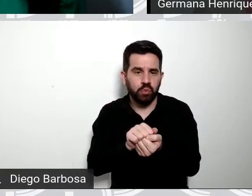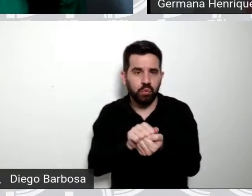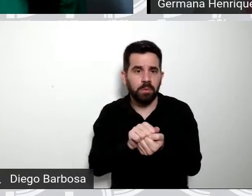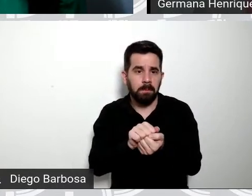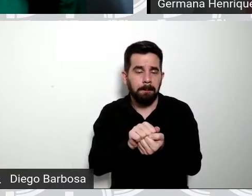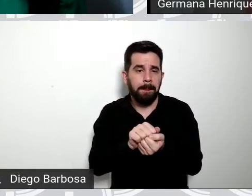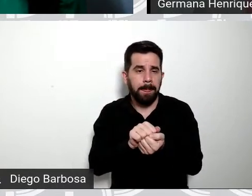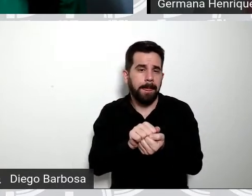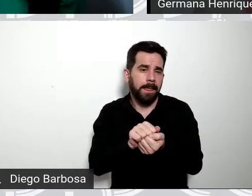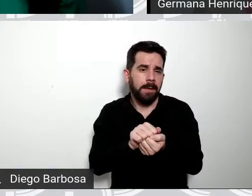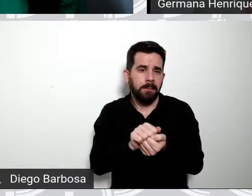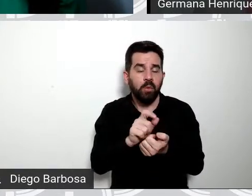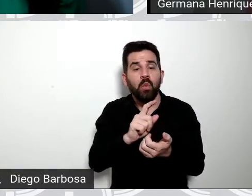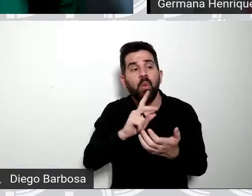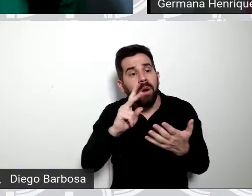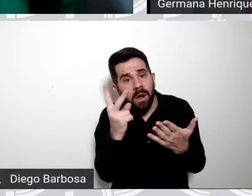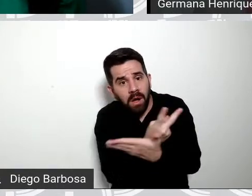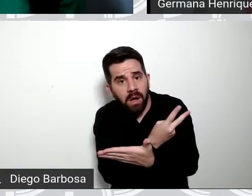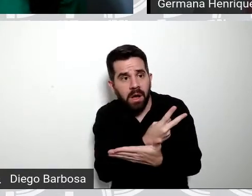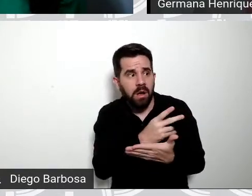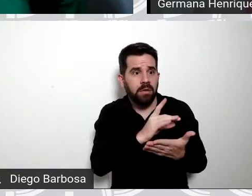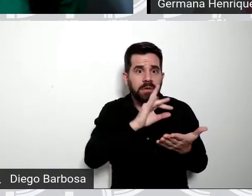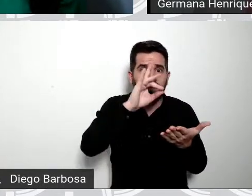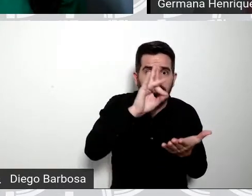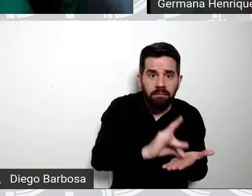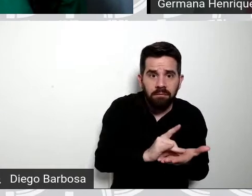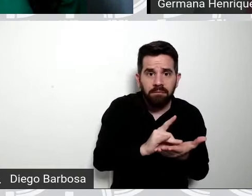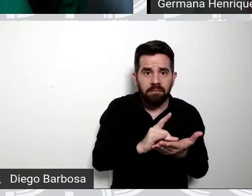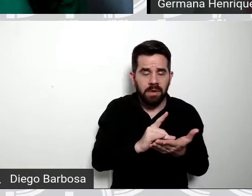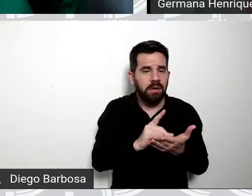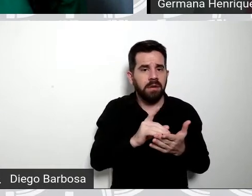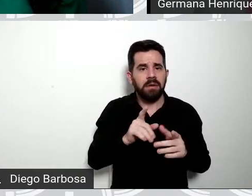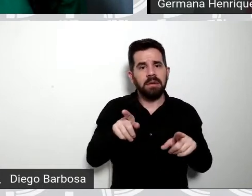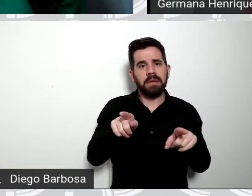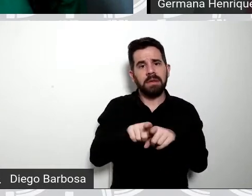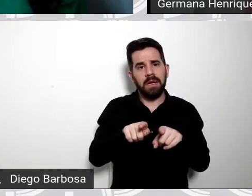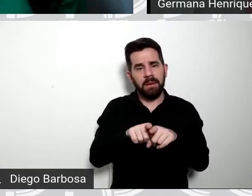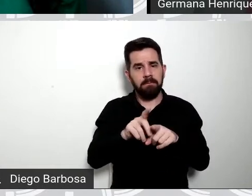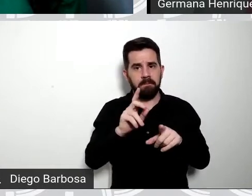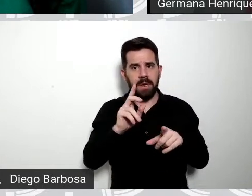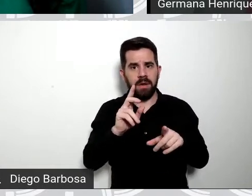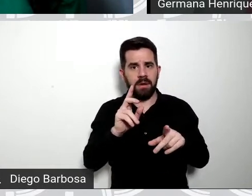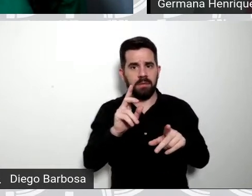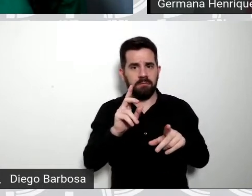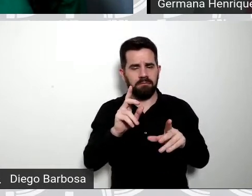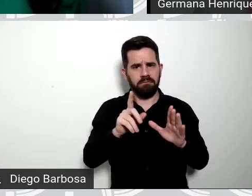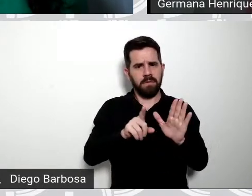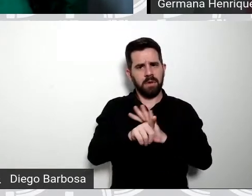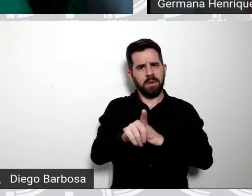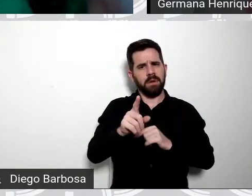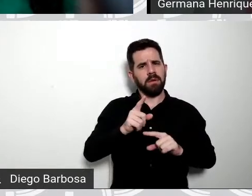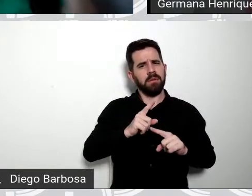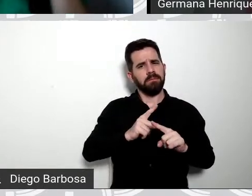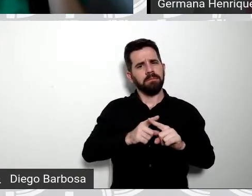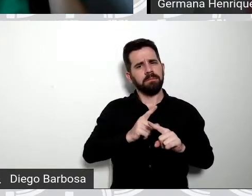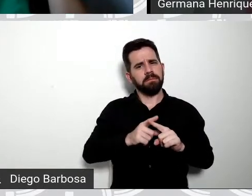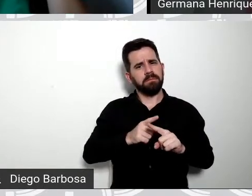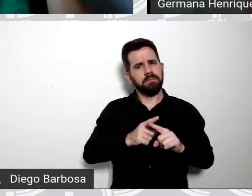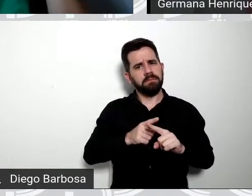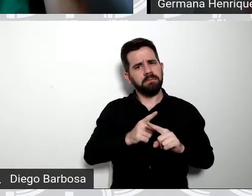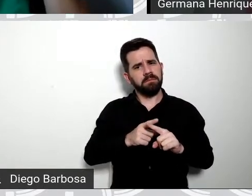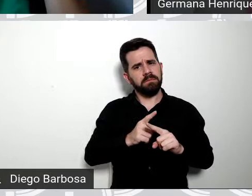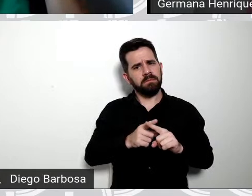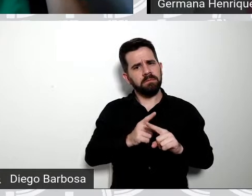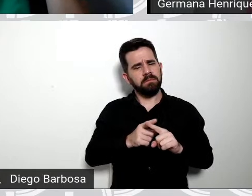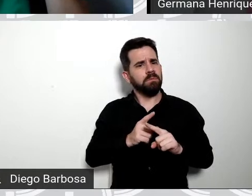relações causais, né? Se perguntar como e por que esses fatos acontecem,